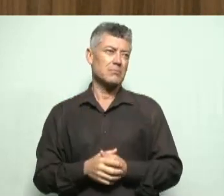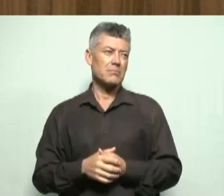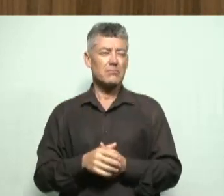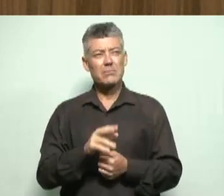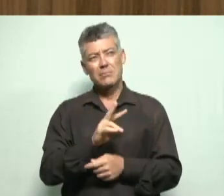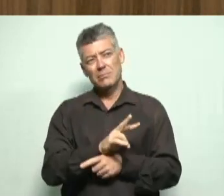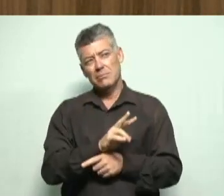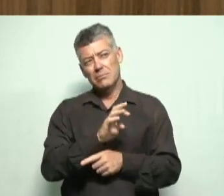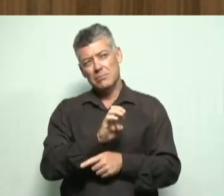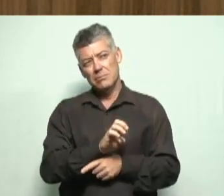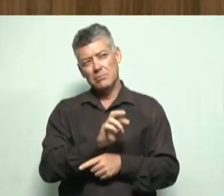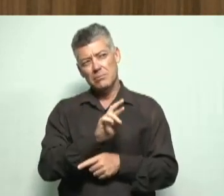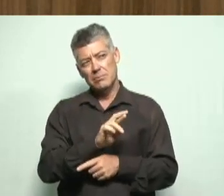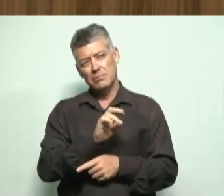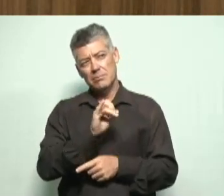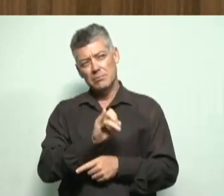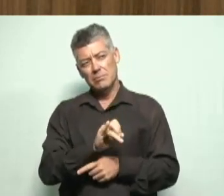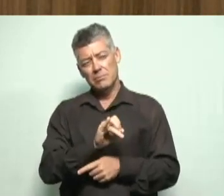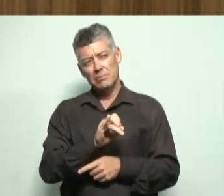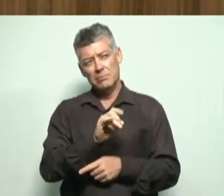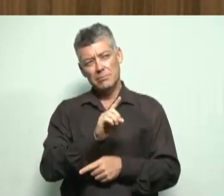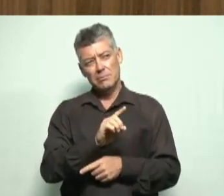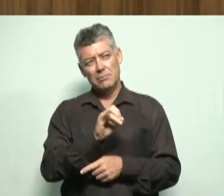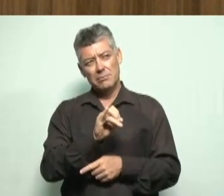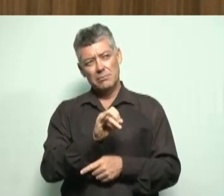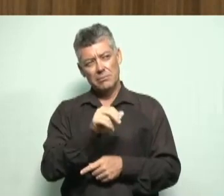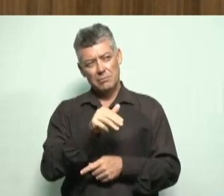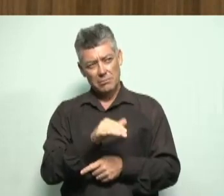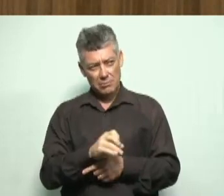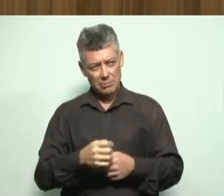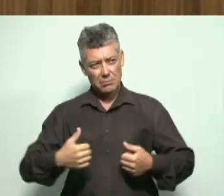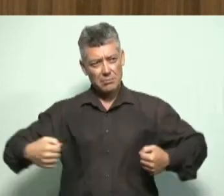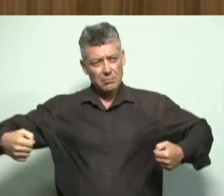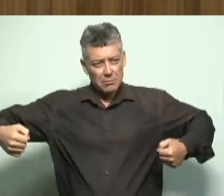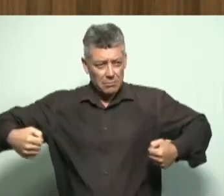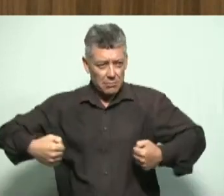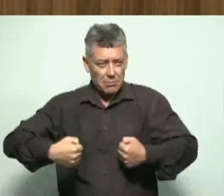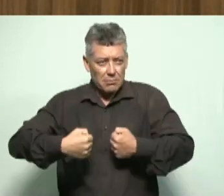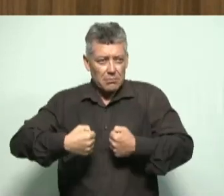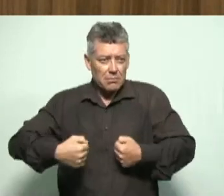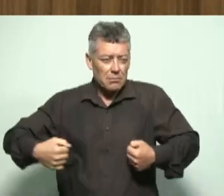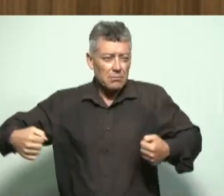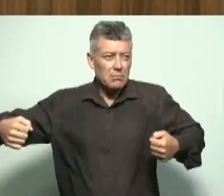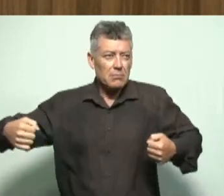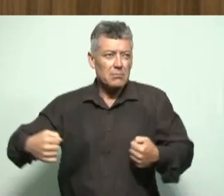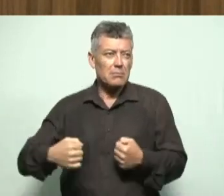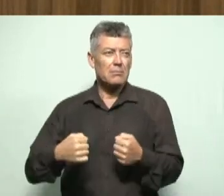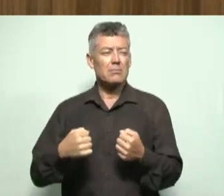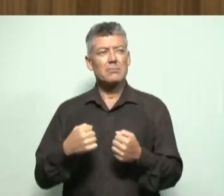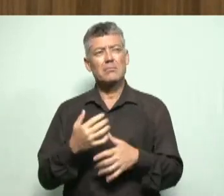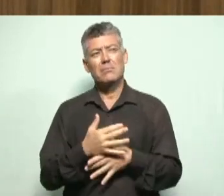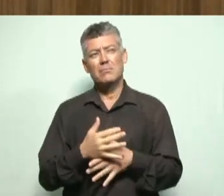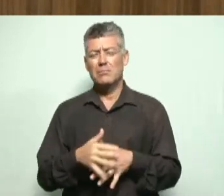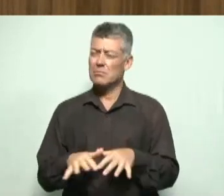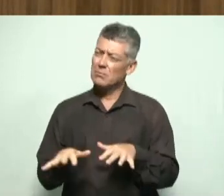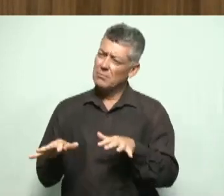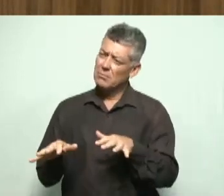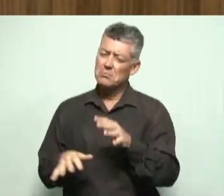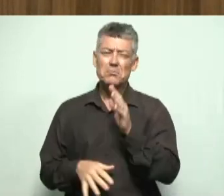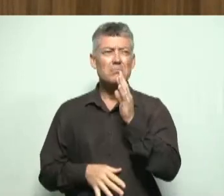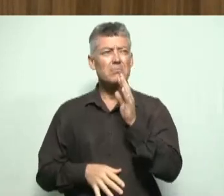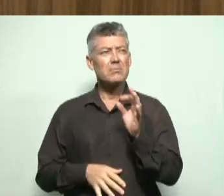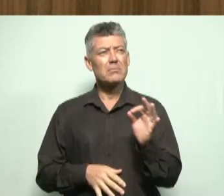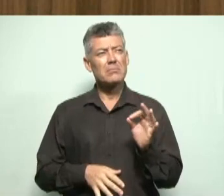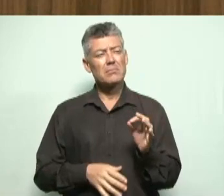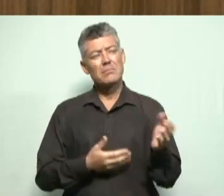Veridiano, o maior sanfoneiro, o maior repentista do nosso estado, e que quase ninguém na nossa cidade o reconhece. Então, Veridiano,